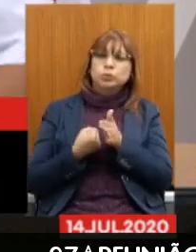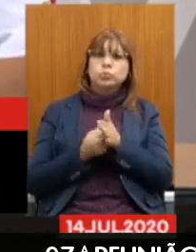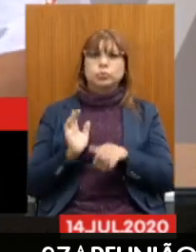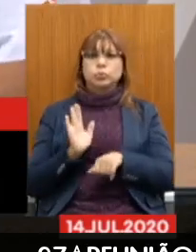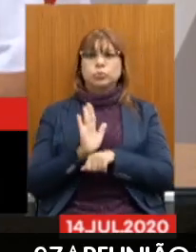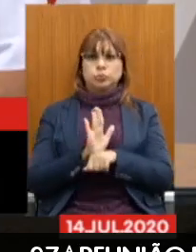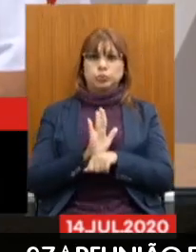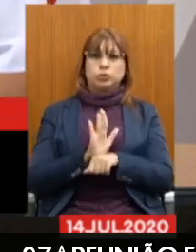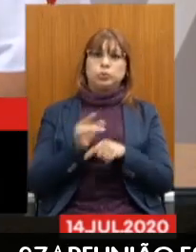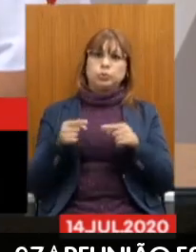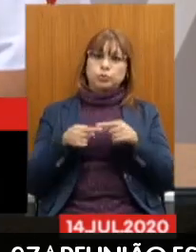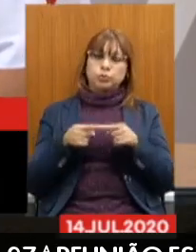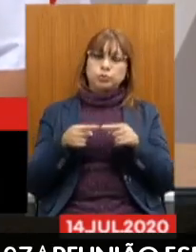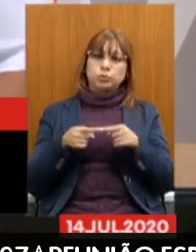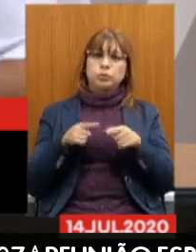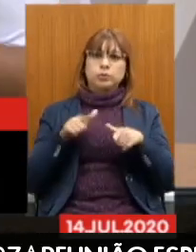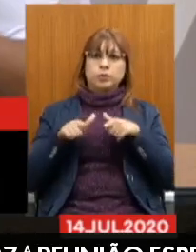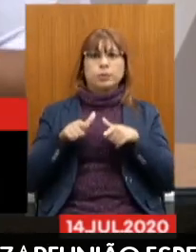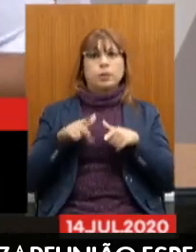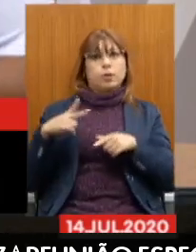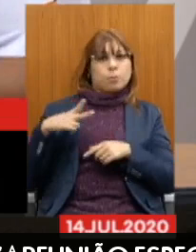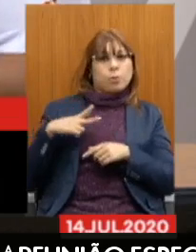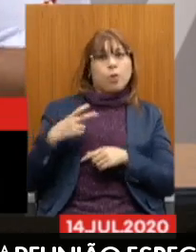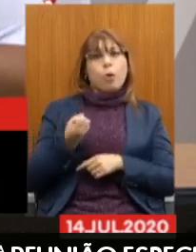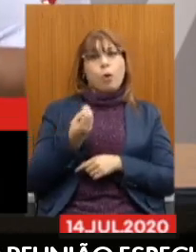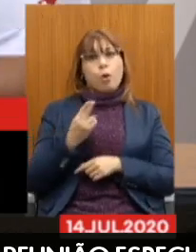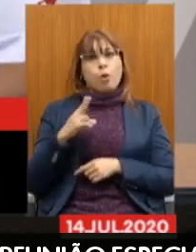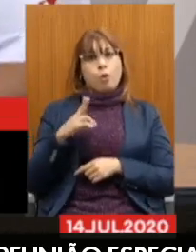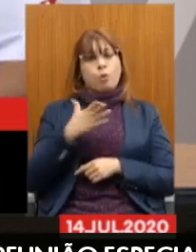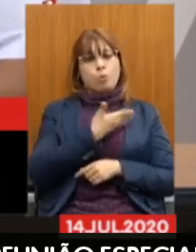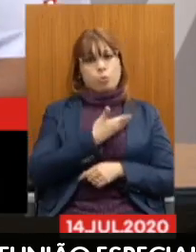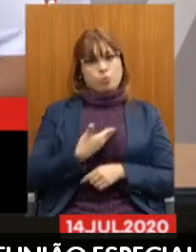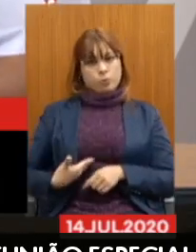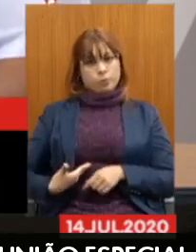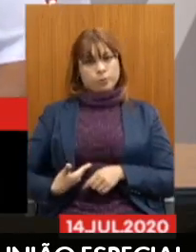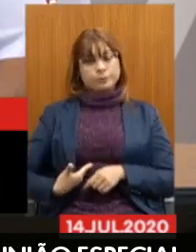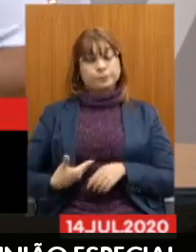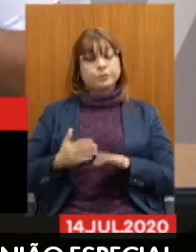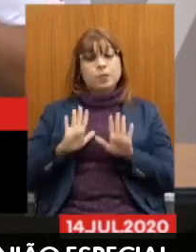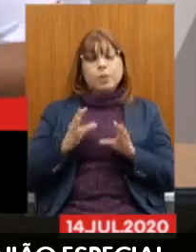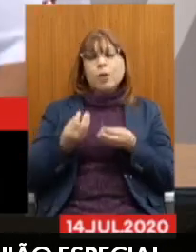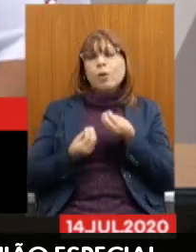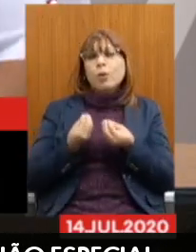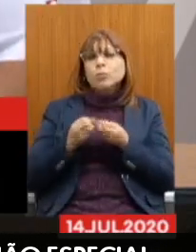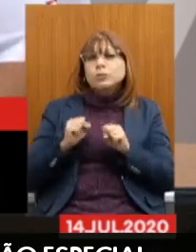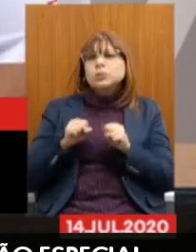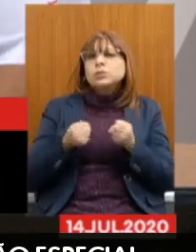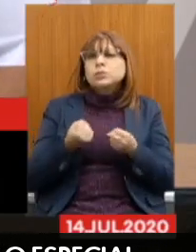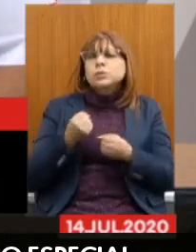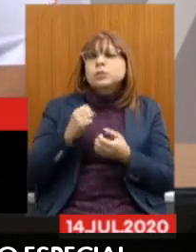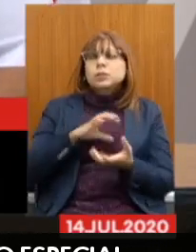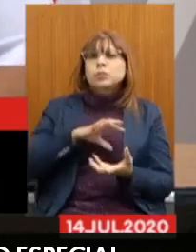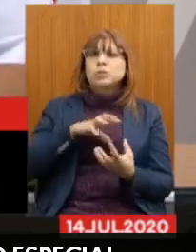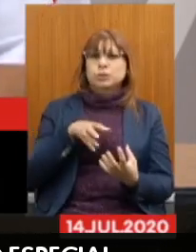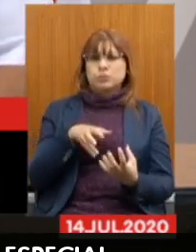pública. Como vamos fazer essa defesa de uma reforma, né, que não visa